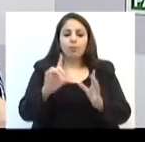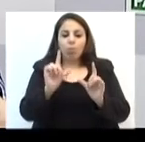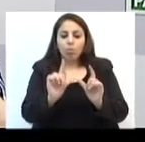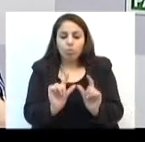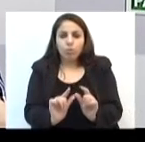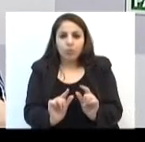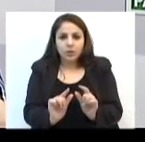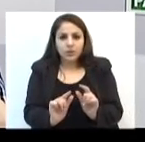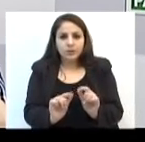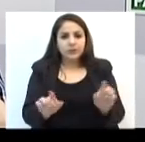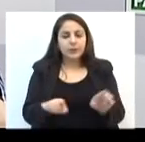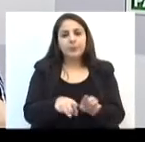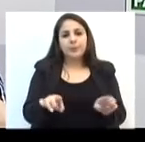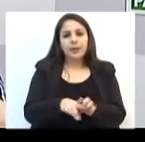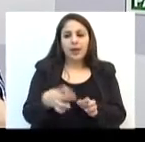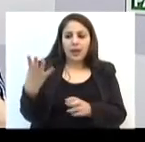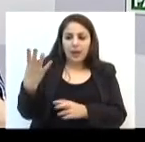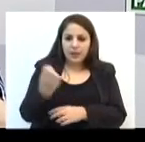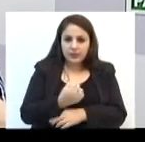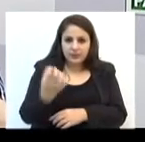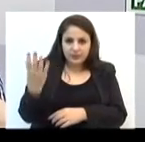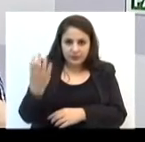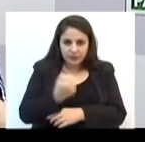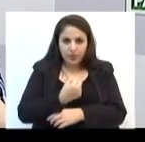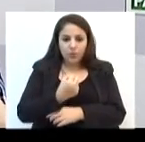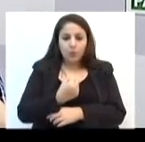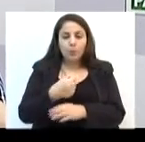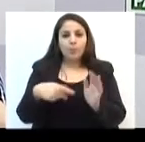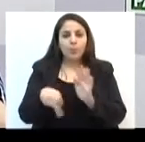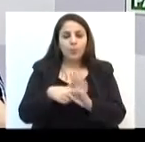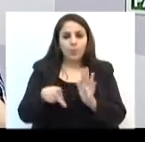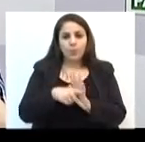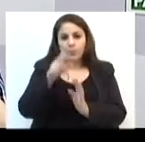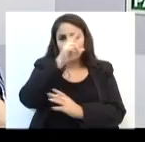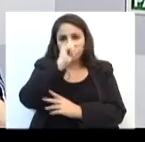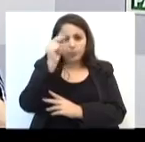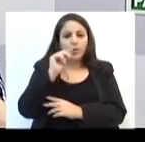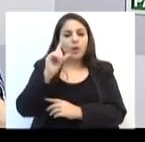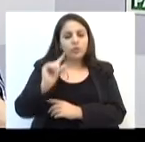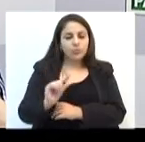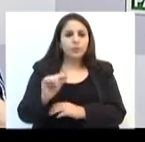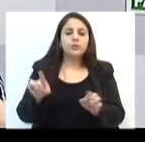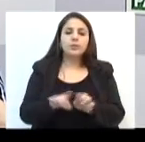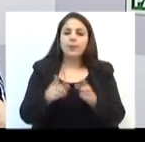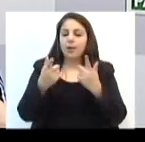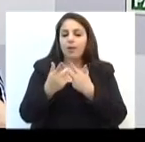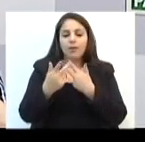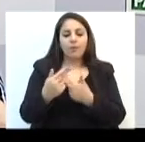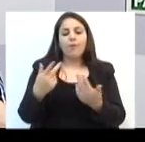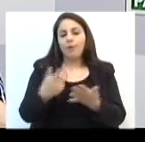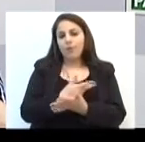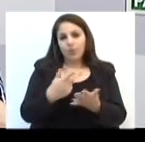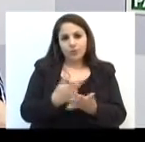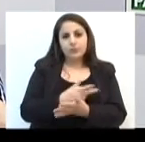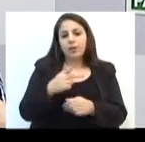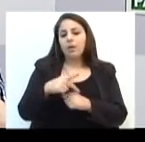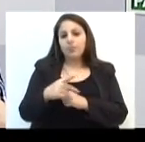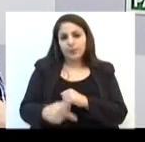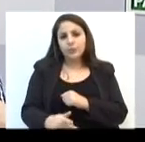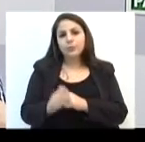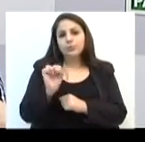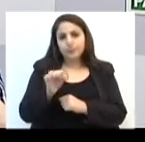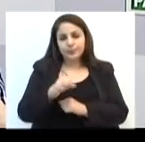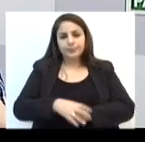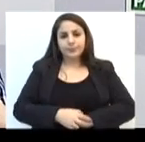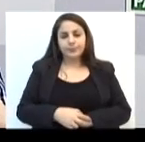se retraem, a arrecadação dos poderes públicos é reduzida e, evidentemente, que isso acontece também em